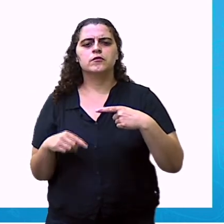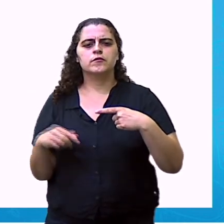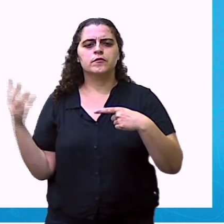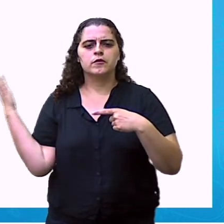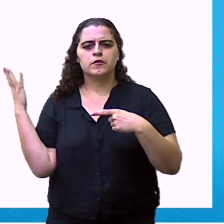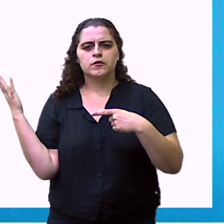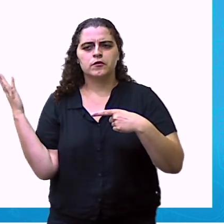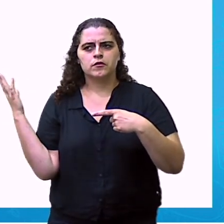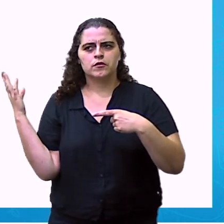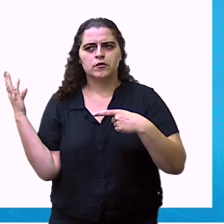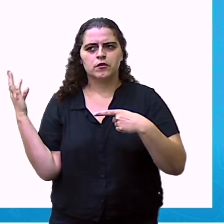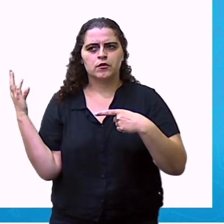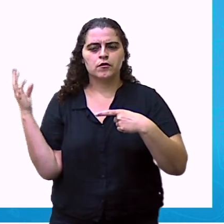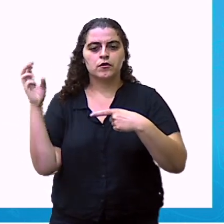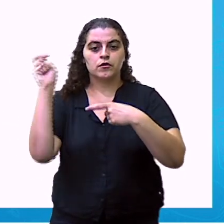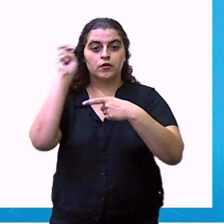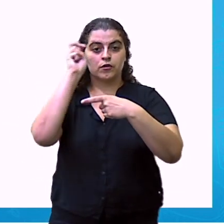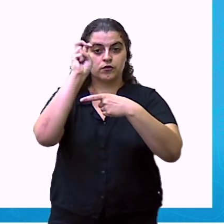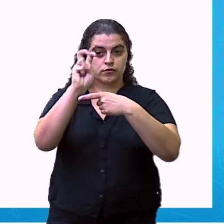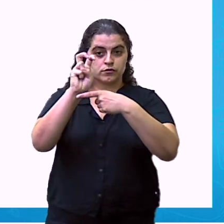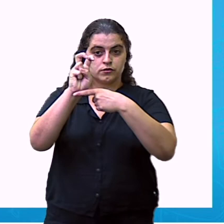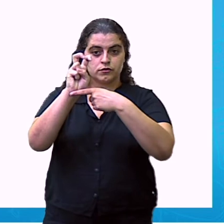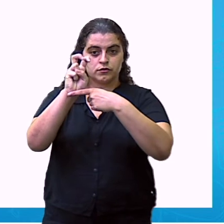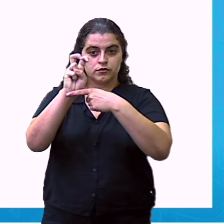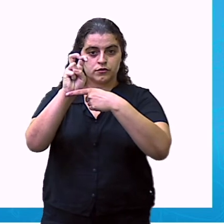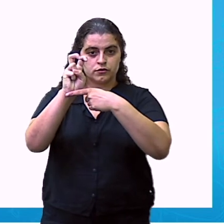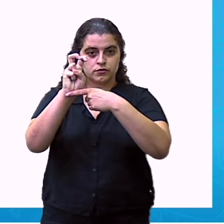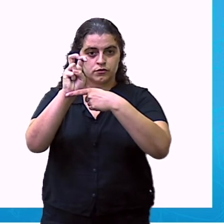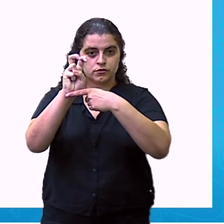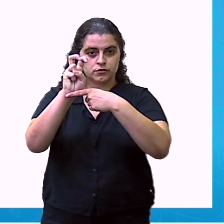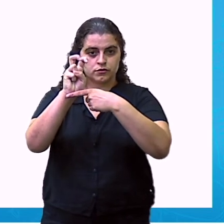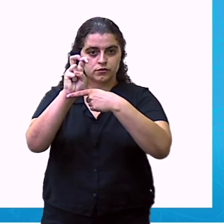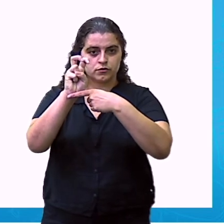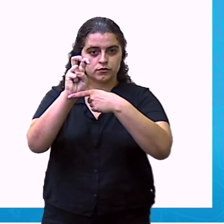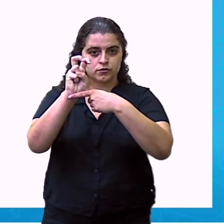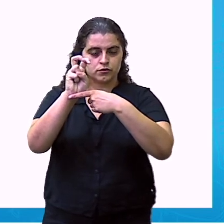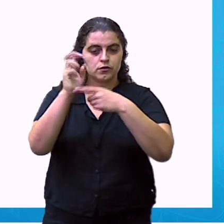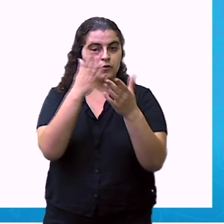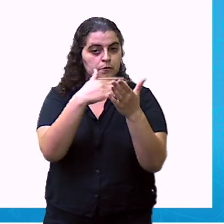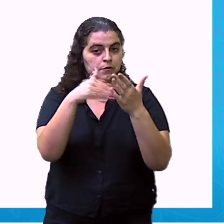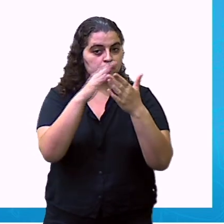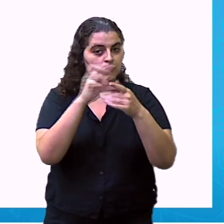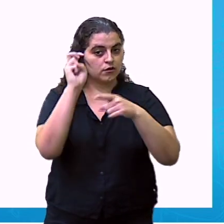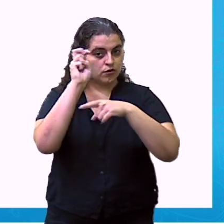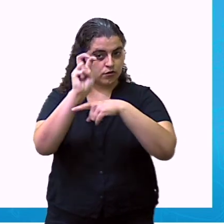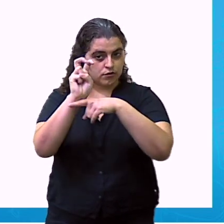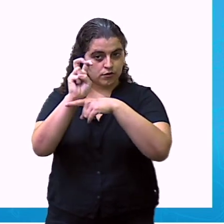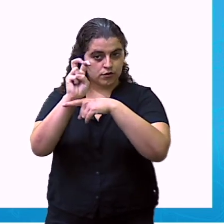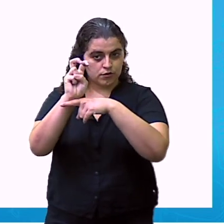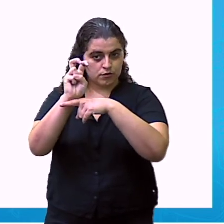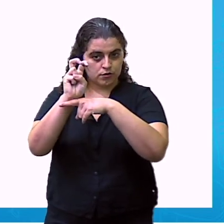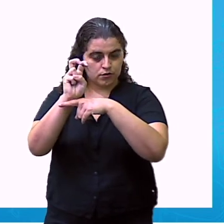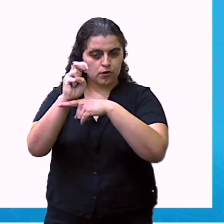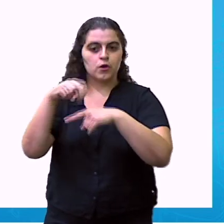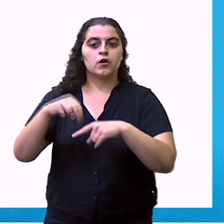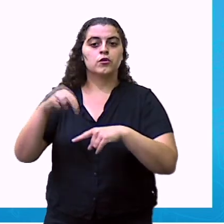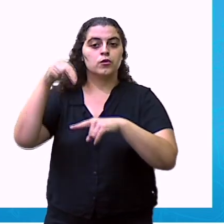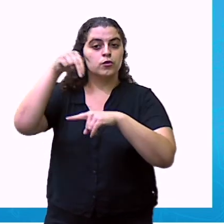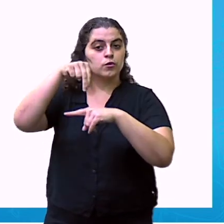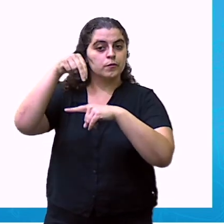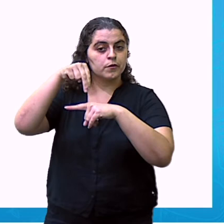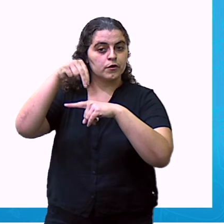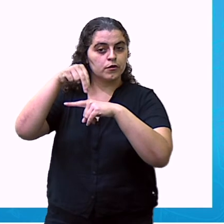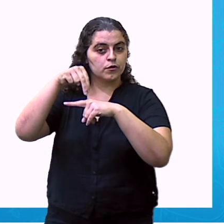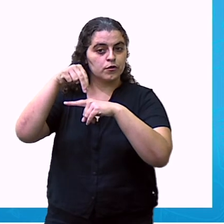1, 5. Nós temos, então, uma fração imprópria. Vamos relembrar? Quando o